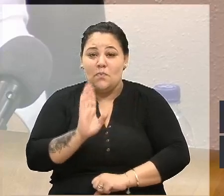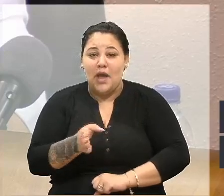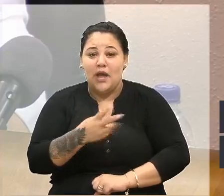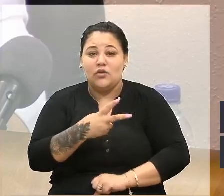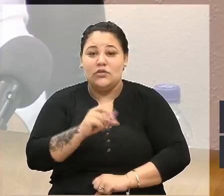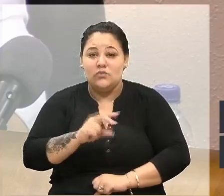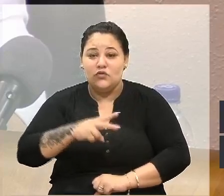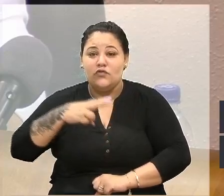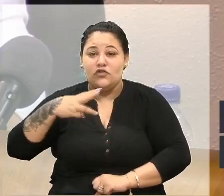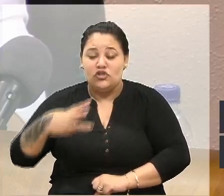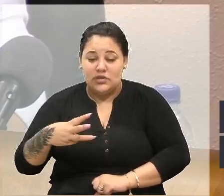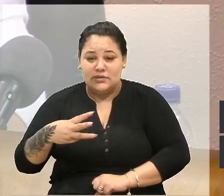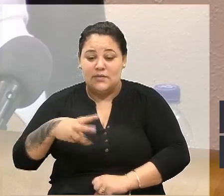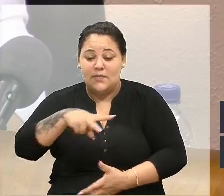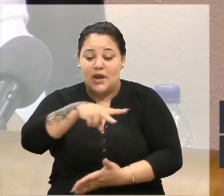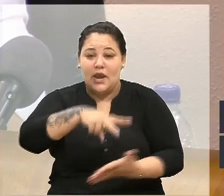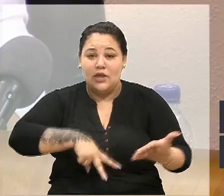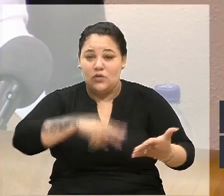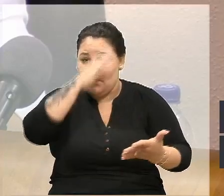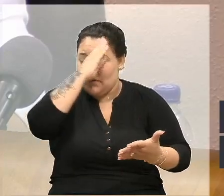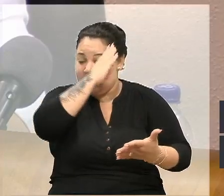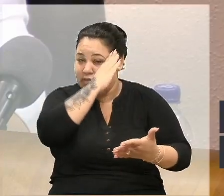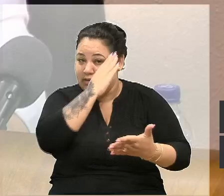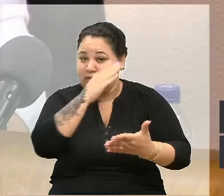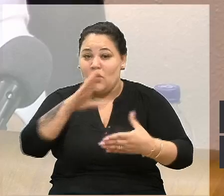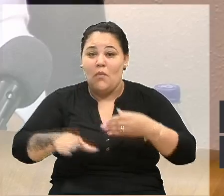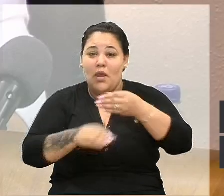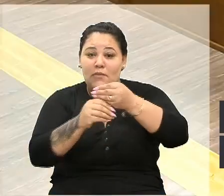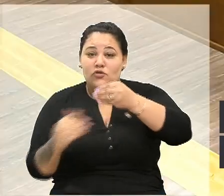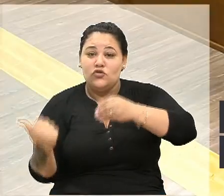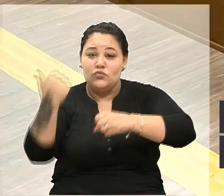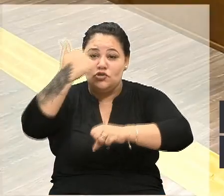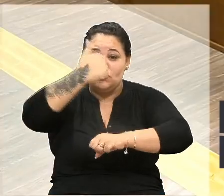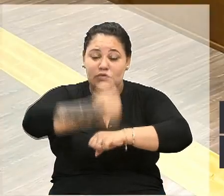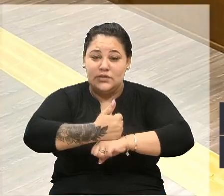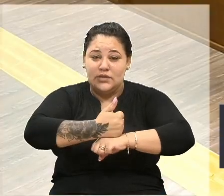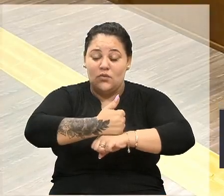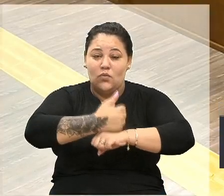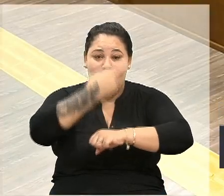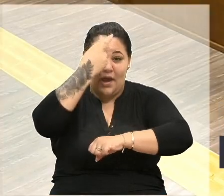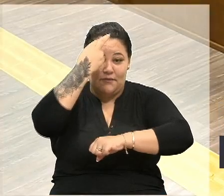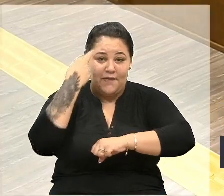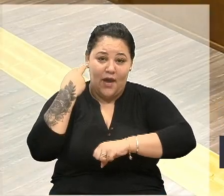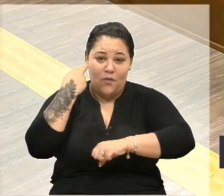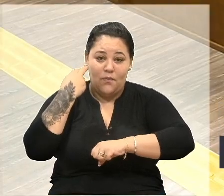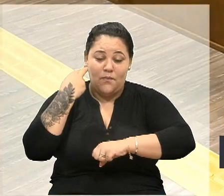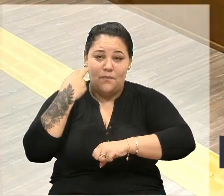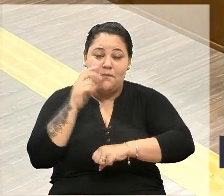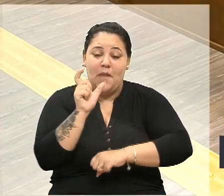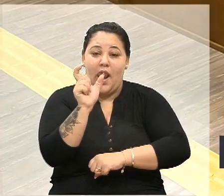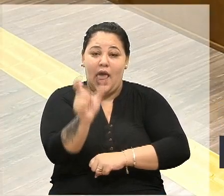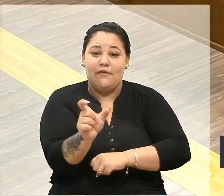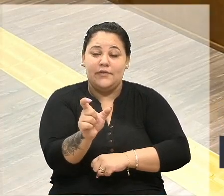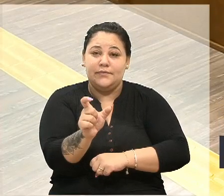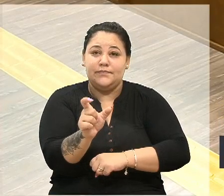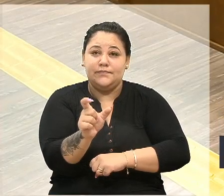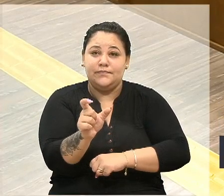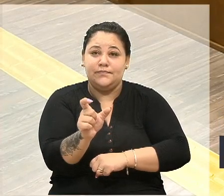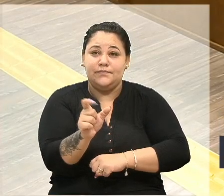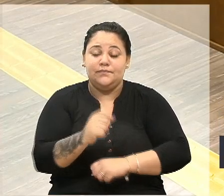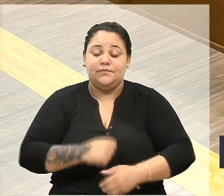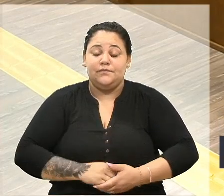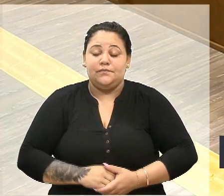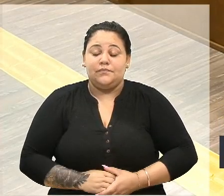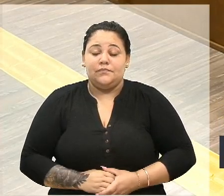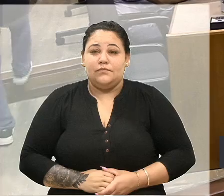SB-1/2023. Relator, vereador Adriano Bressan, ADOC, vereador Rafael Bueno. Com a palavra, o relator ADOC para a